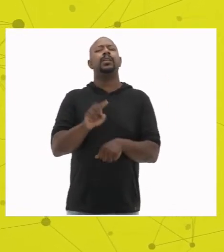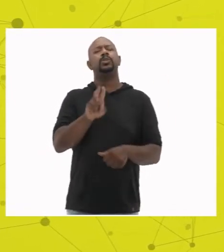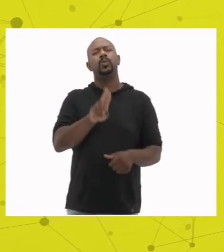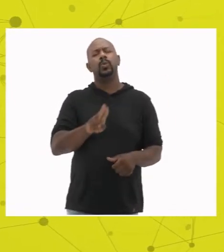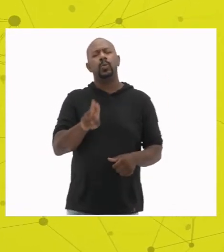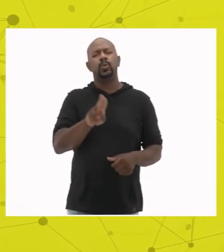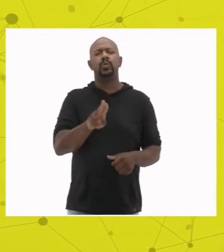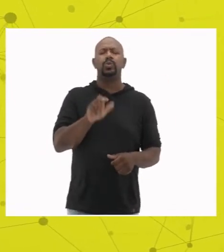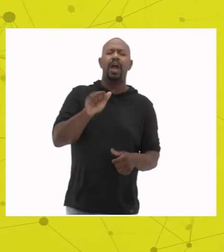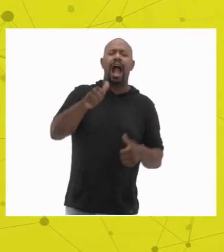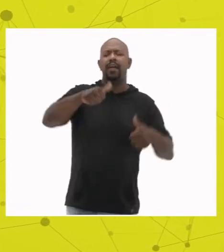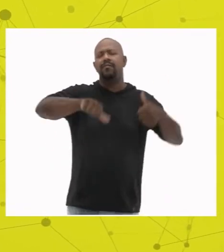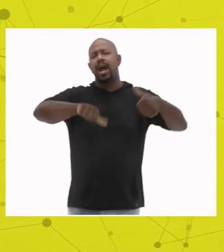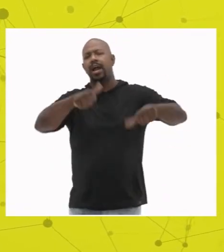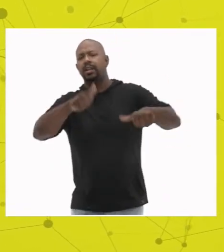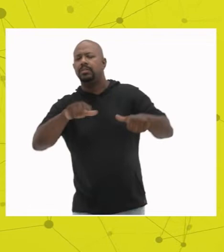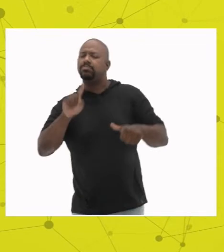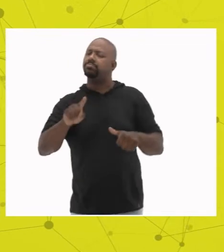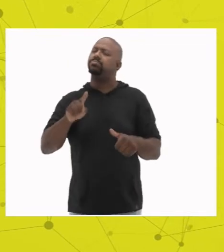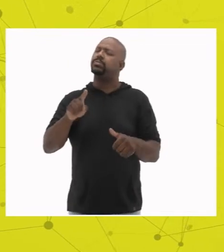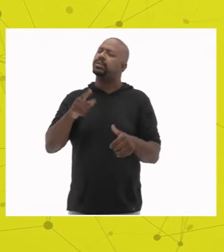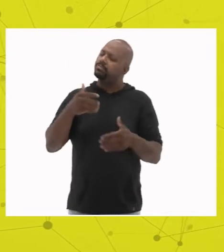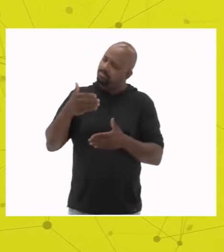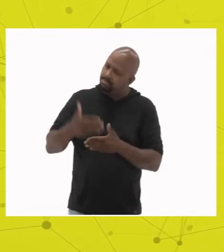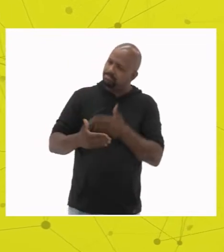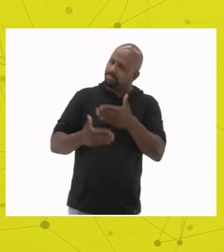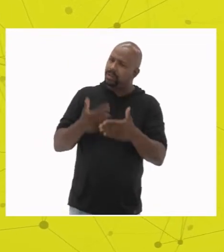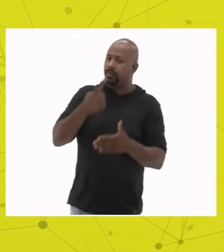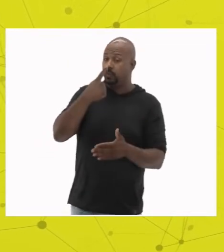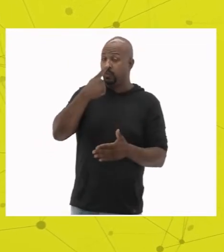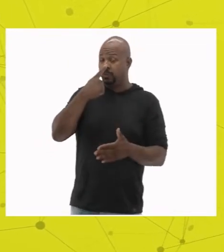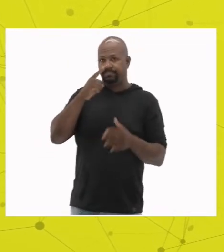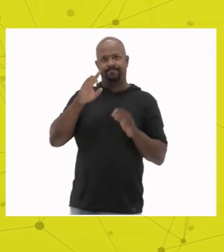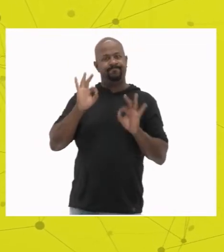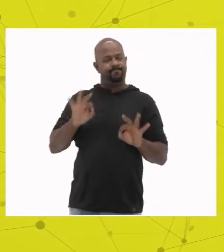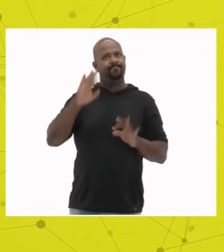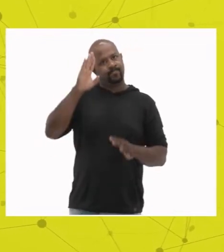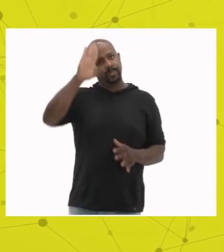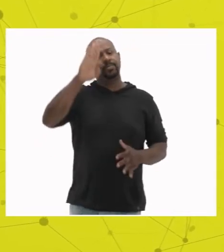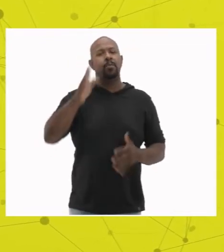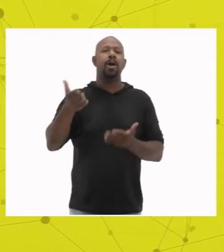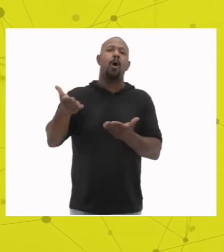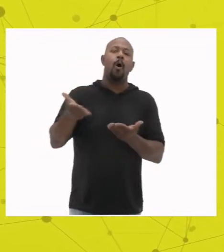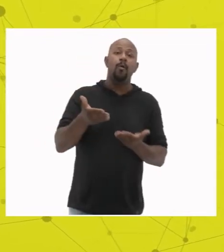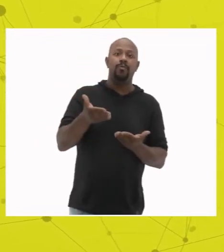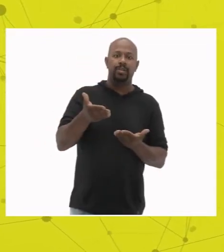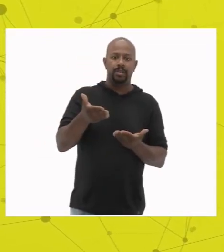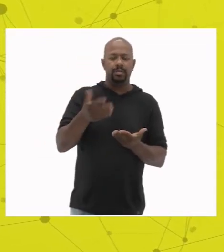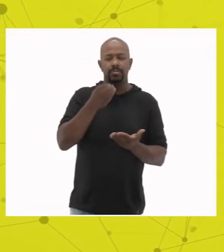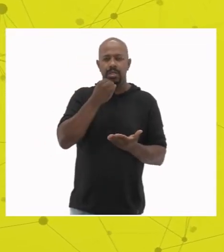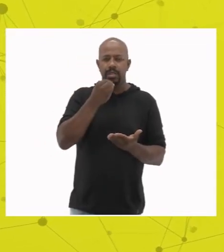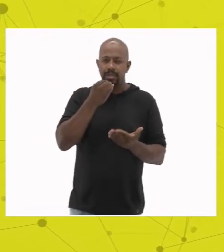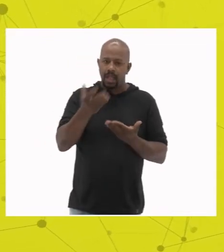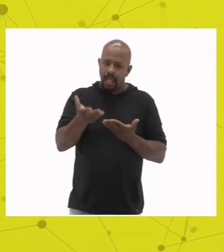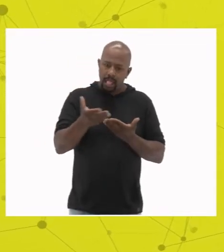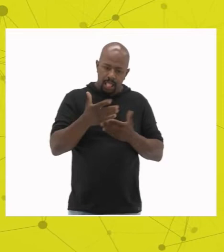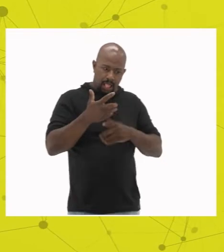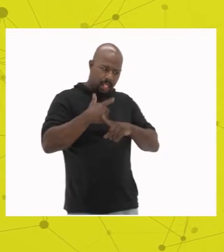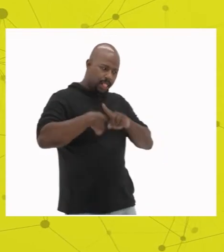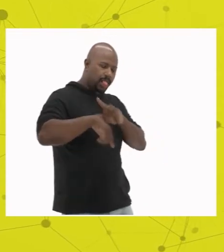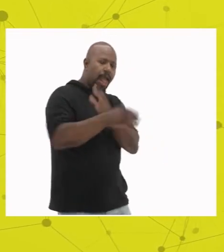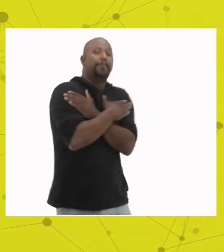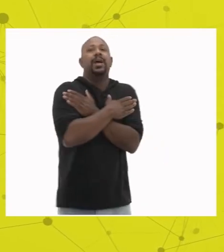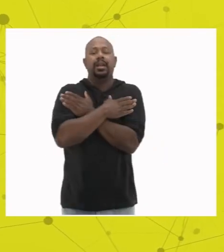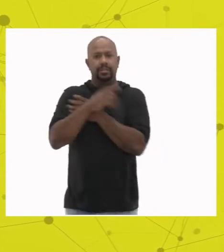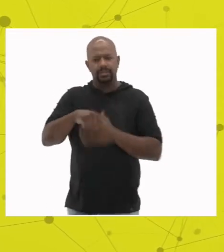de uso avaliado, servindo como uma etapa para aproximação fundamental para um convite se transformar em um abraço. Há